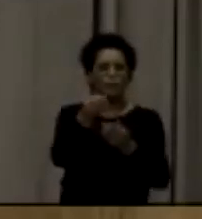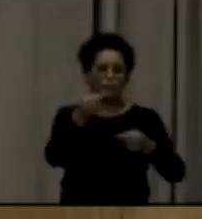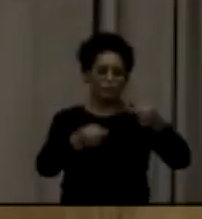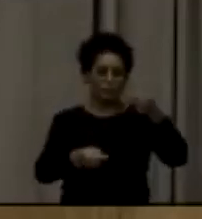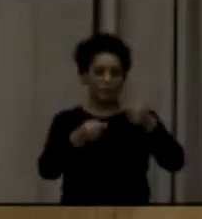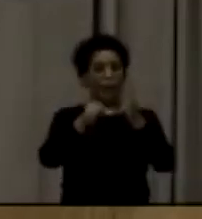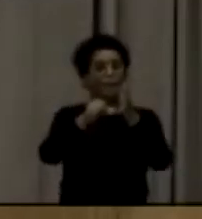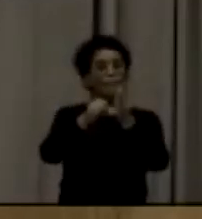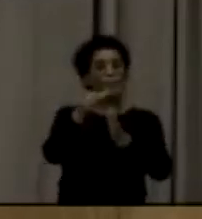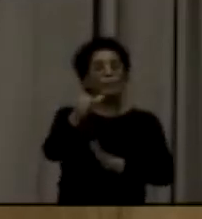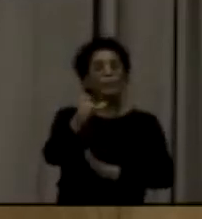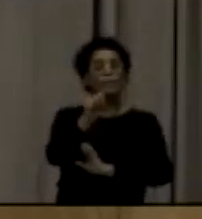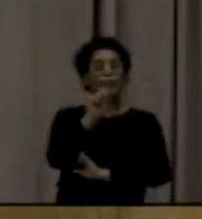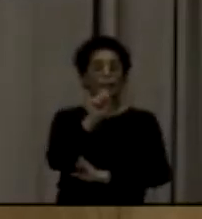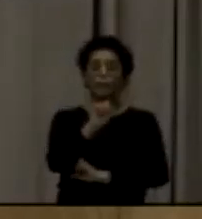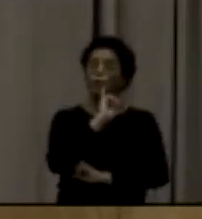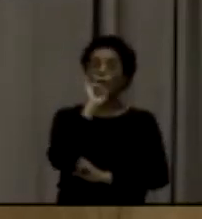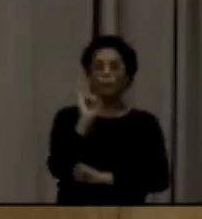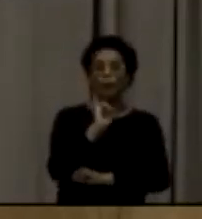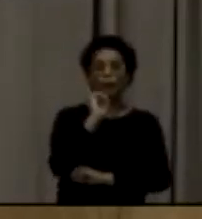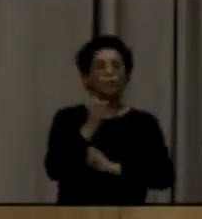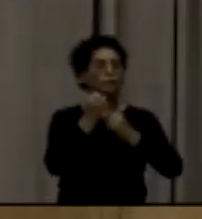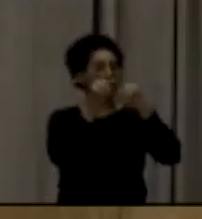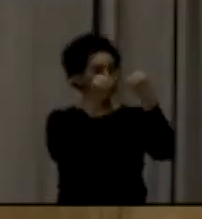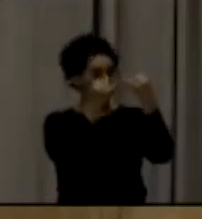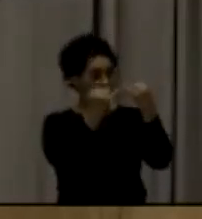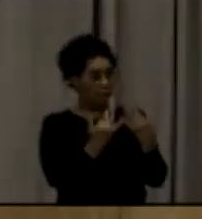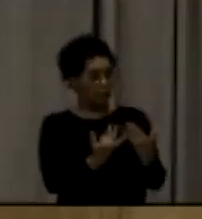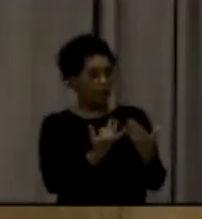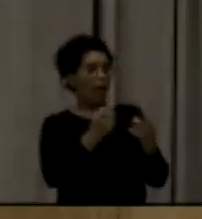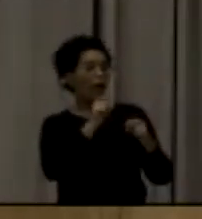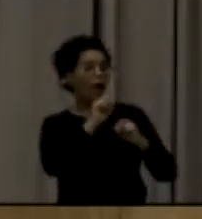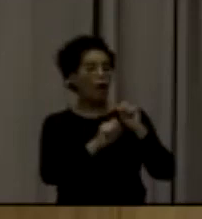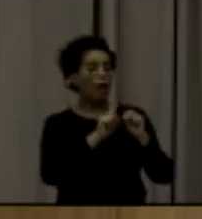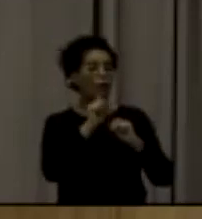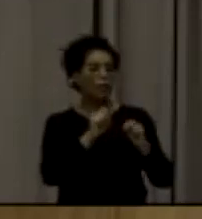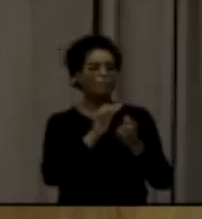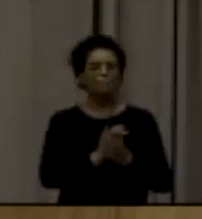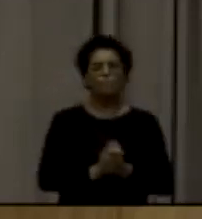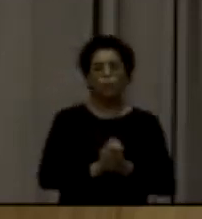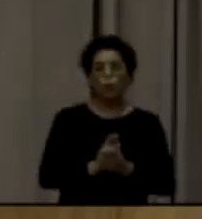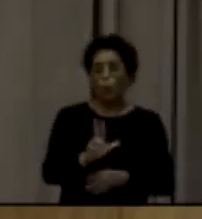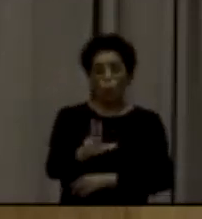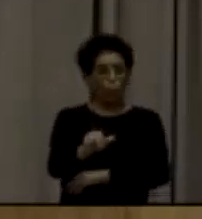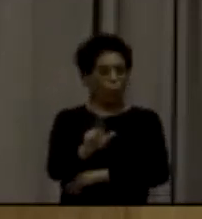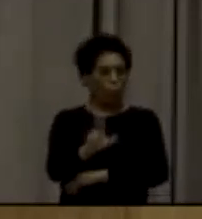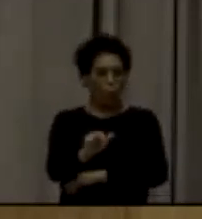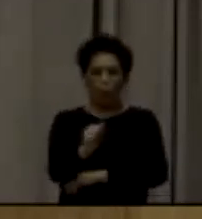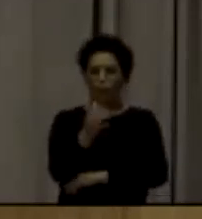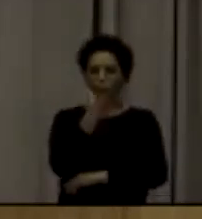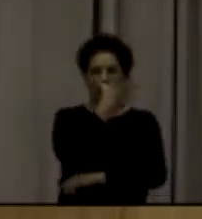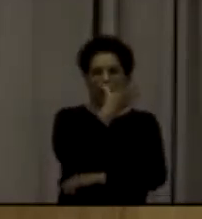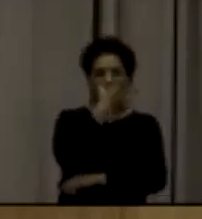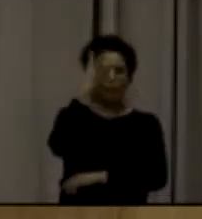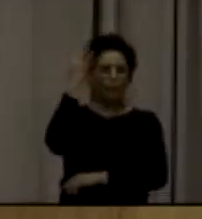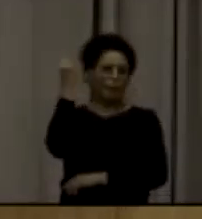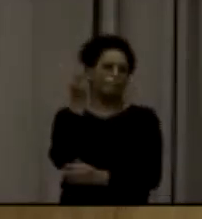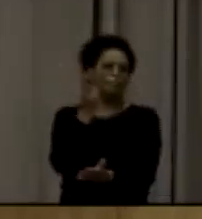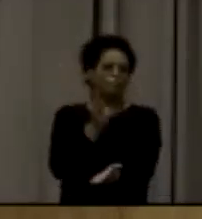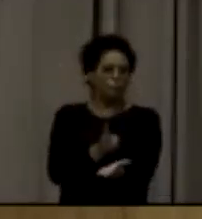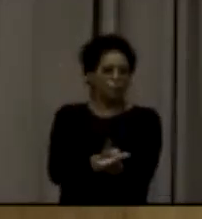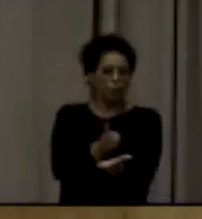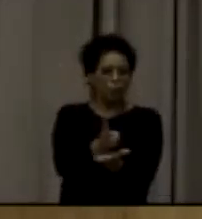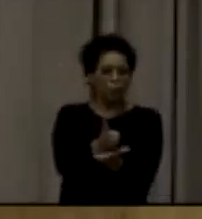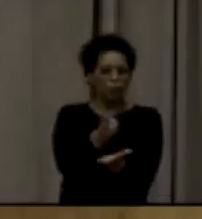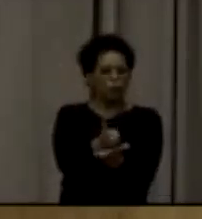coisa que eu queria ressaltar é, acho que o Mário mencionou, é que não esqueçamos que vivemos, continuamos